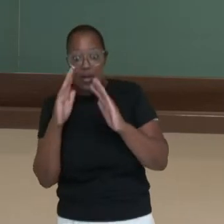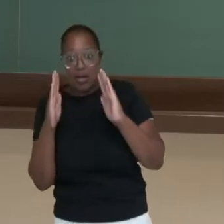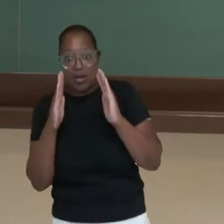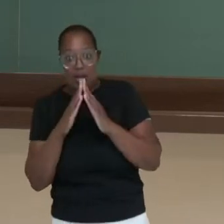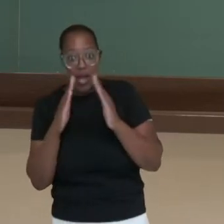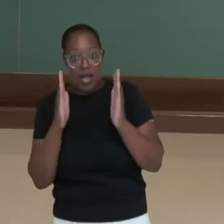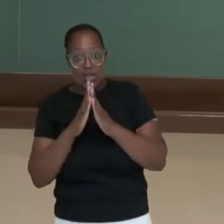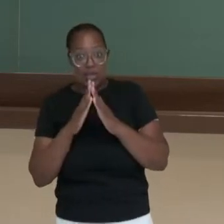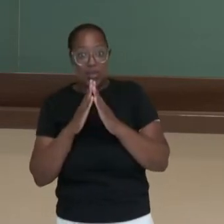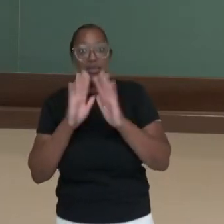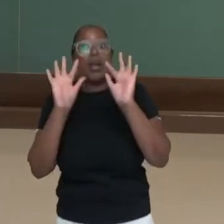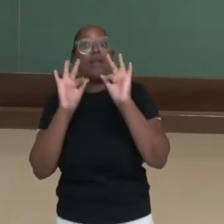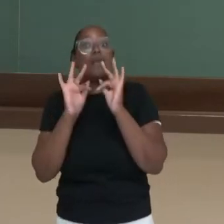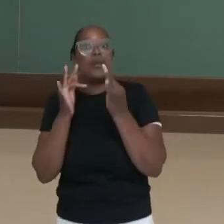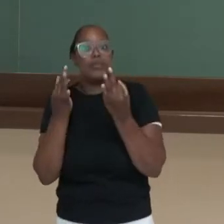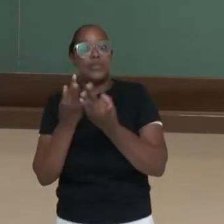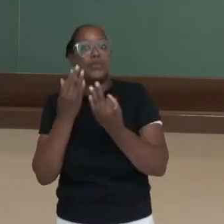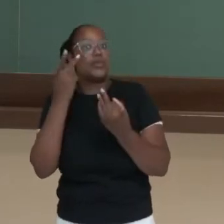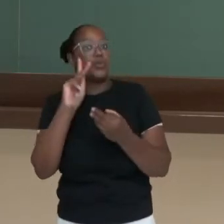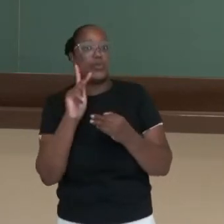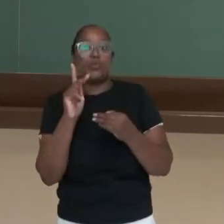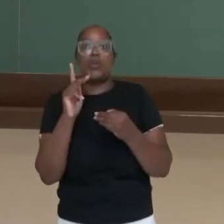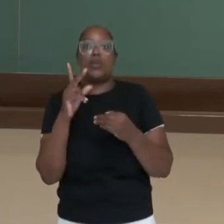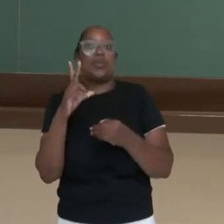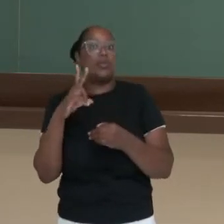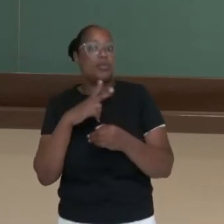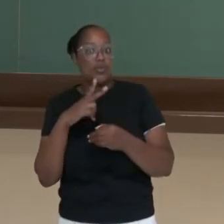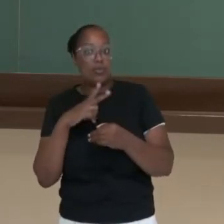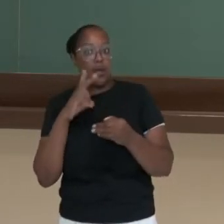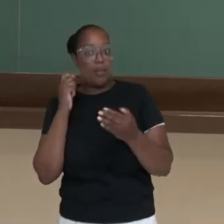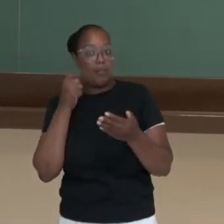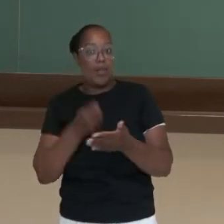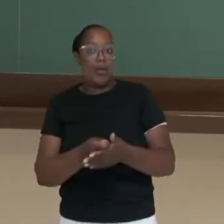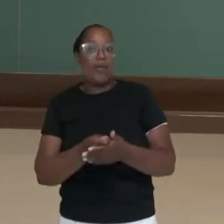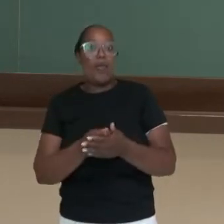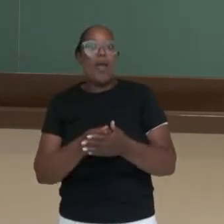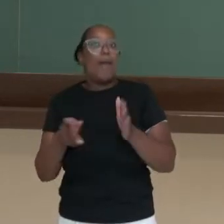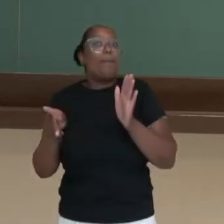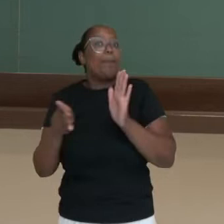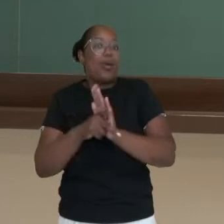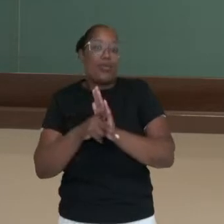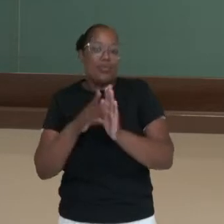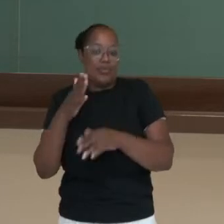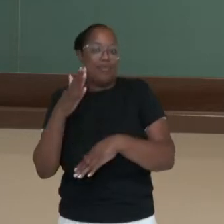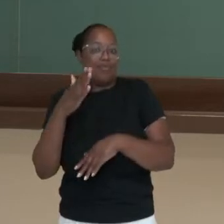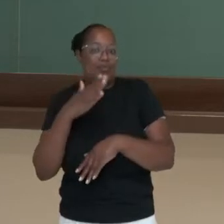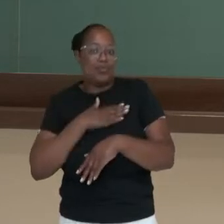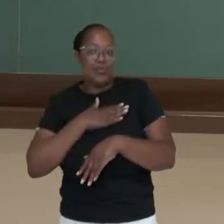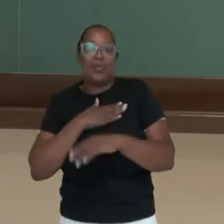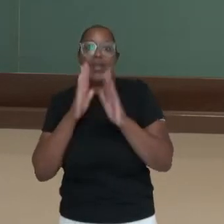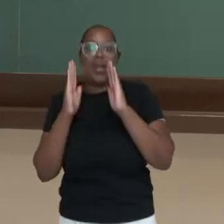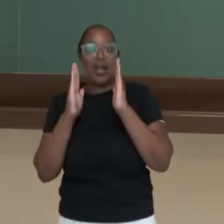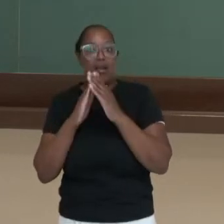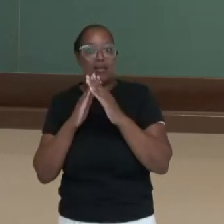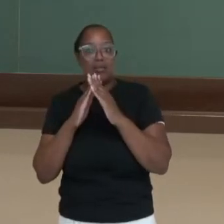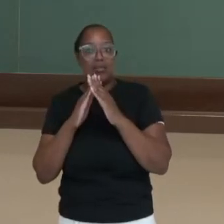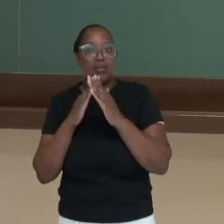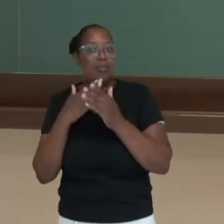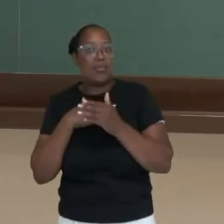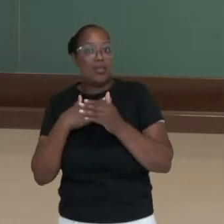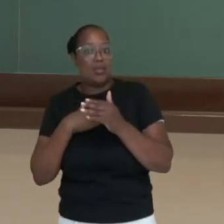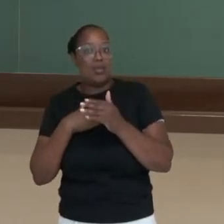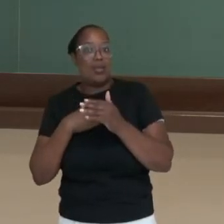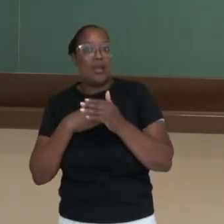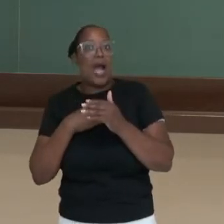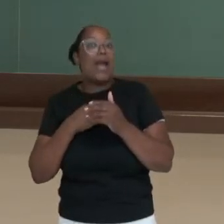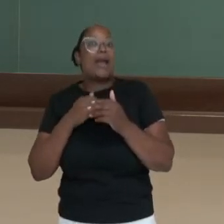seus familiares sejam proprietários dessa casa. Eles são donos da coisa, né? E quando eu sou dono da coisa, aí sim